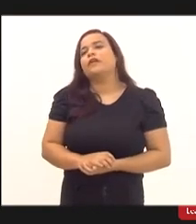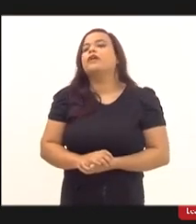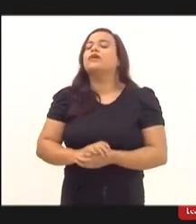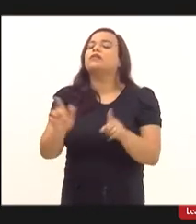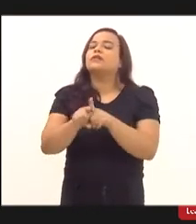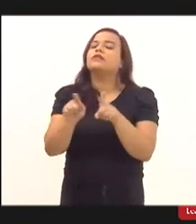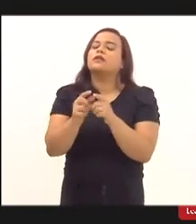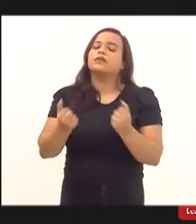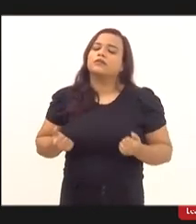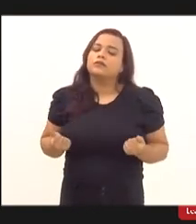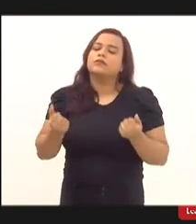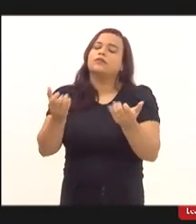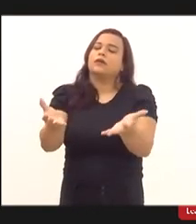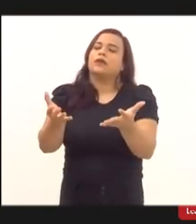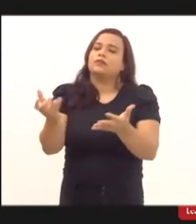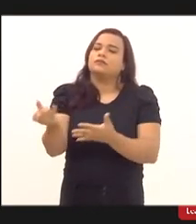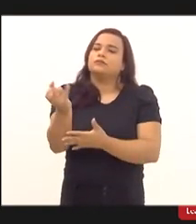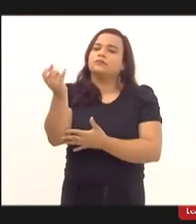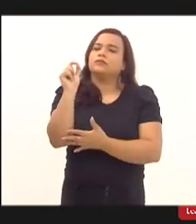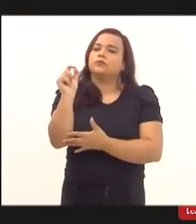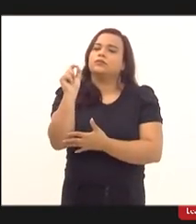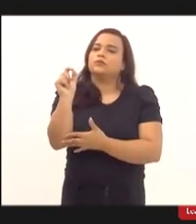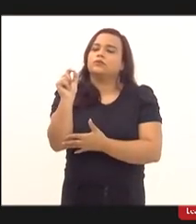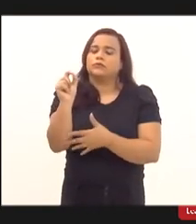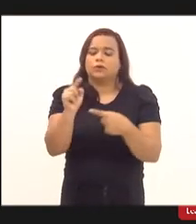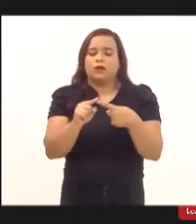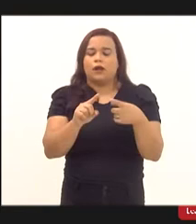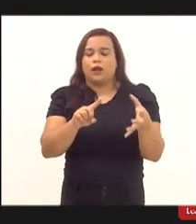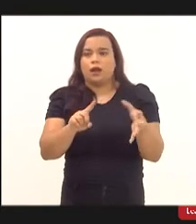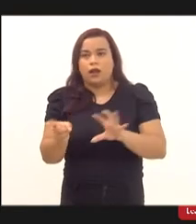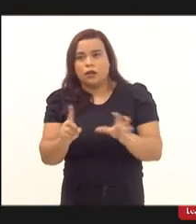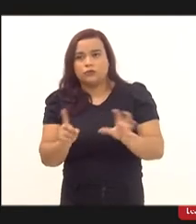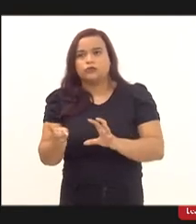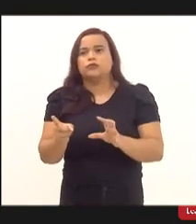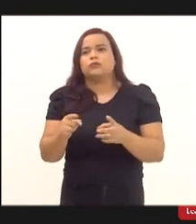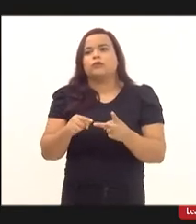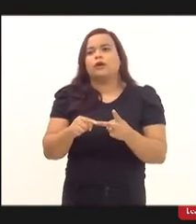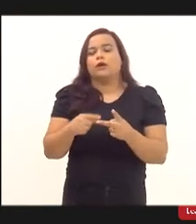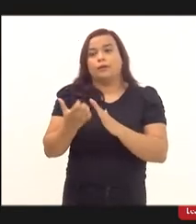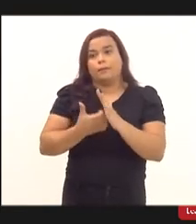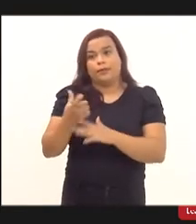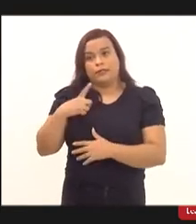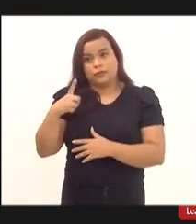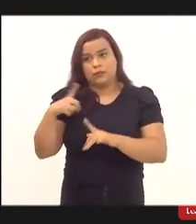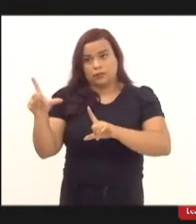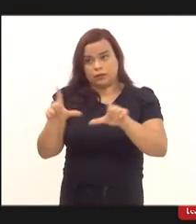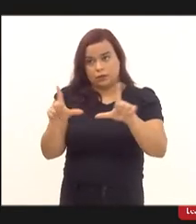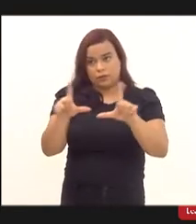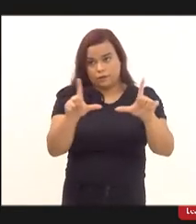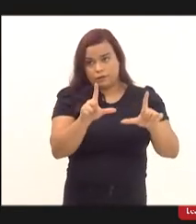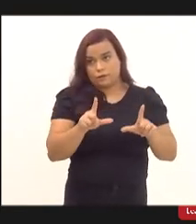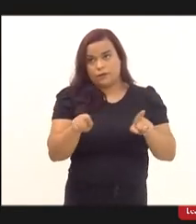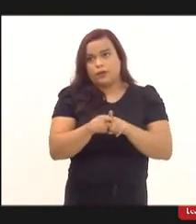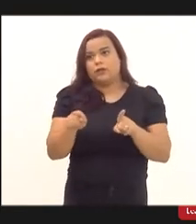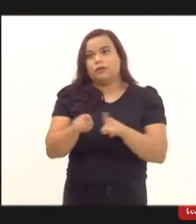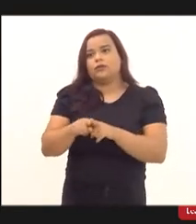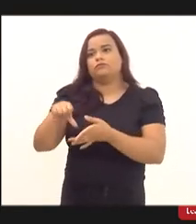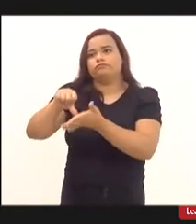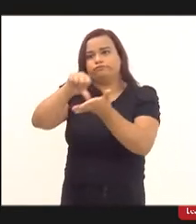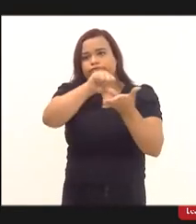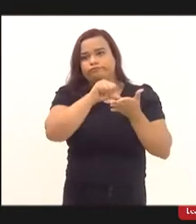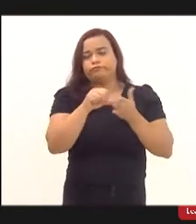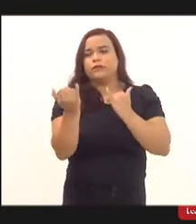que os seus veículos além das raças a empresa possui TV e agências